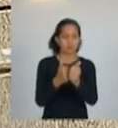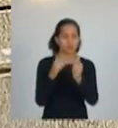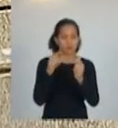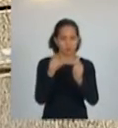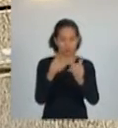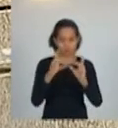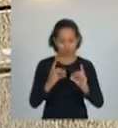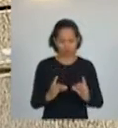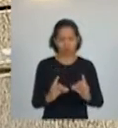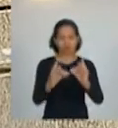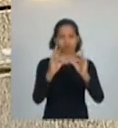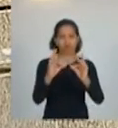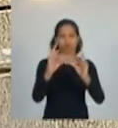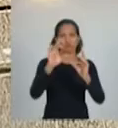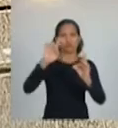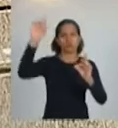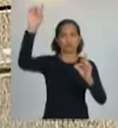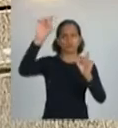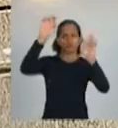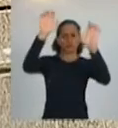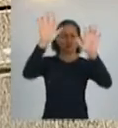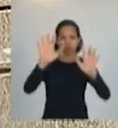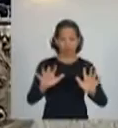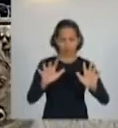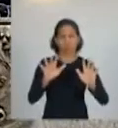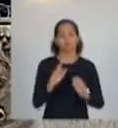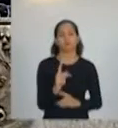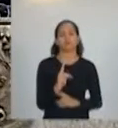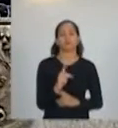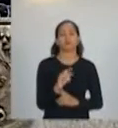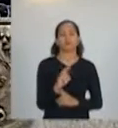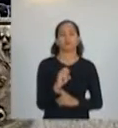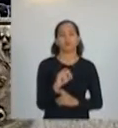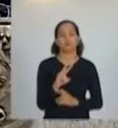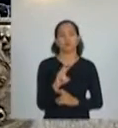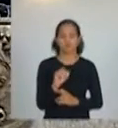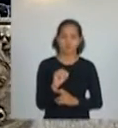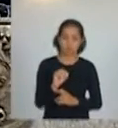apega será abençoado. Provérbio 3:18.